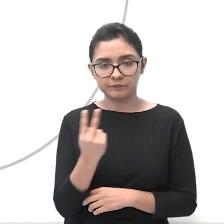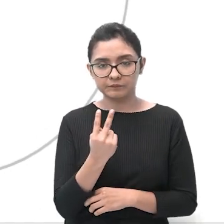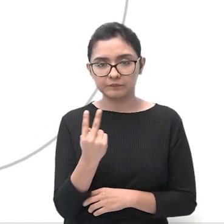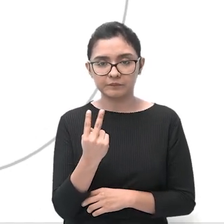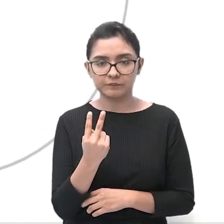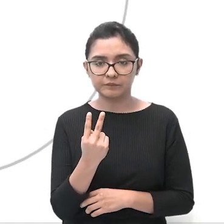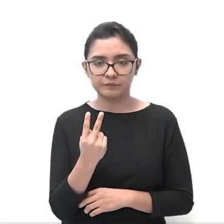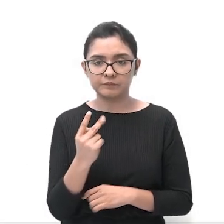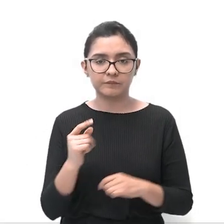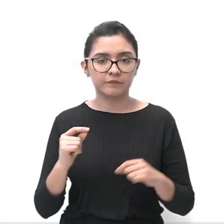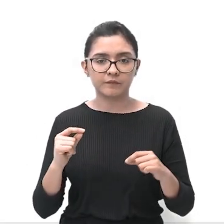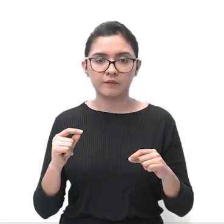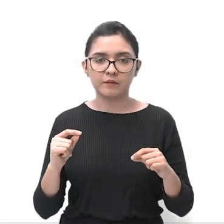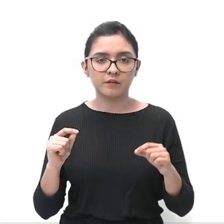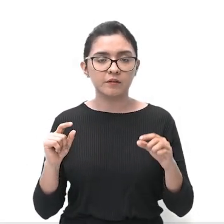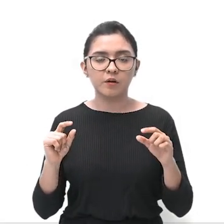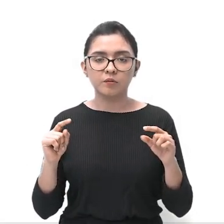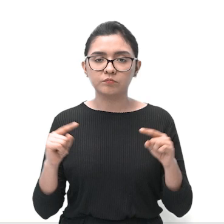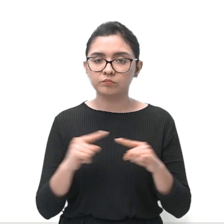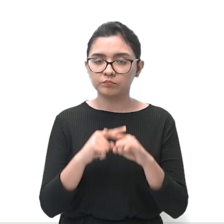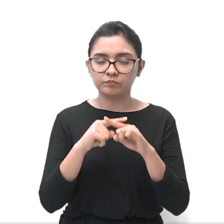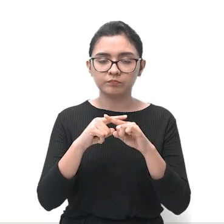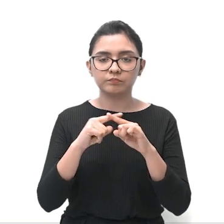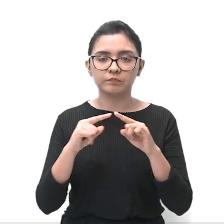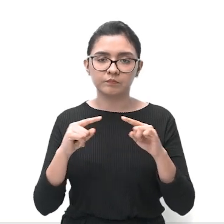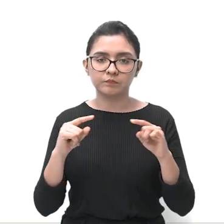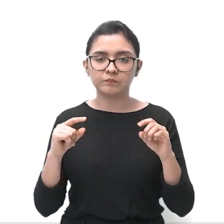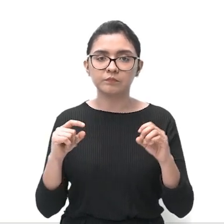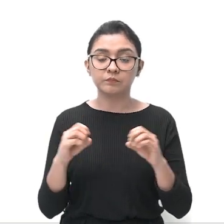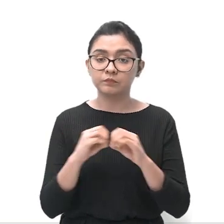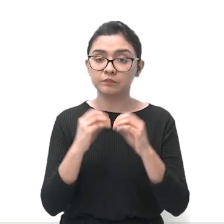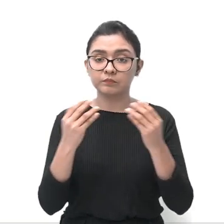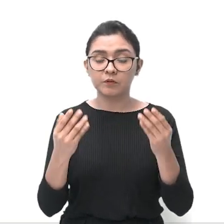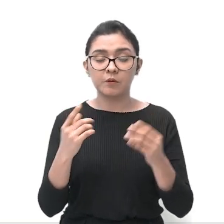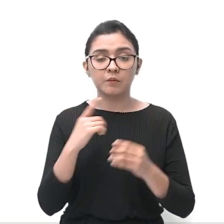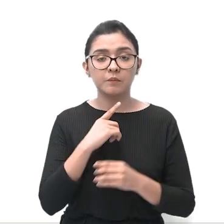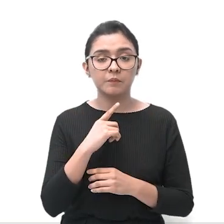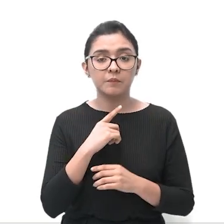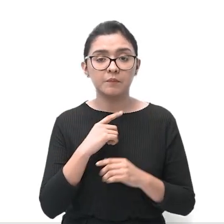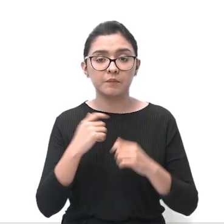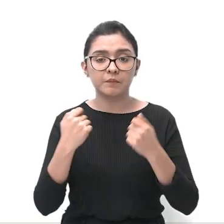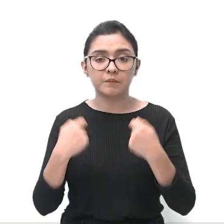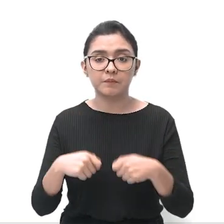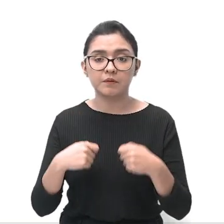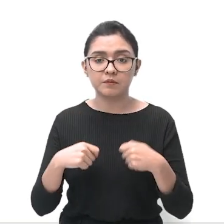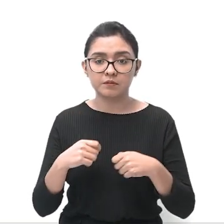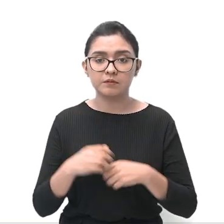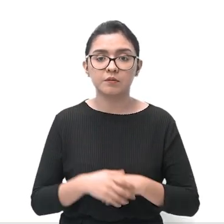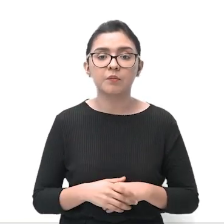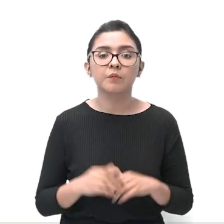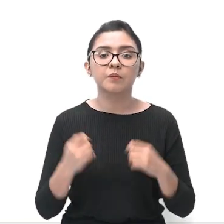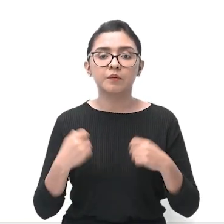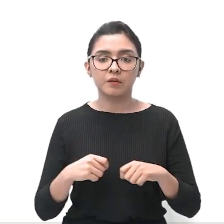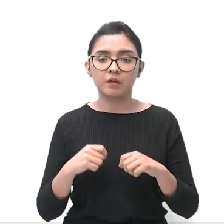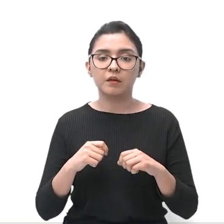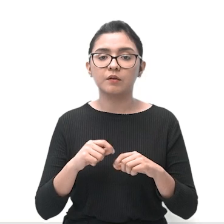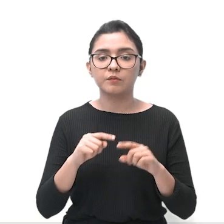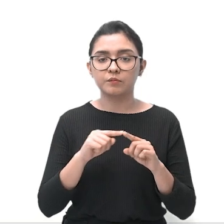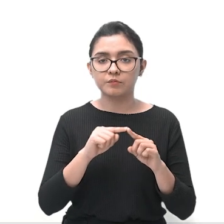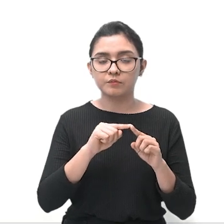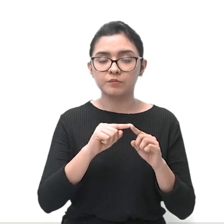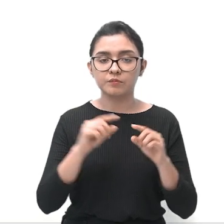circunferências não se cruzam, né? Então, para que haja o triângulo, é necessário que aqueles arcos lá se